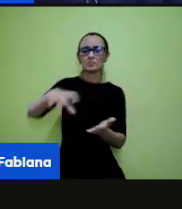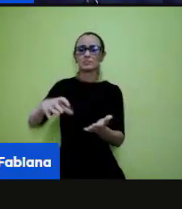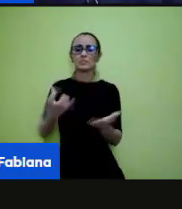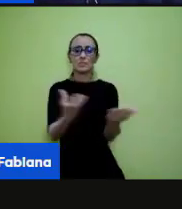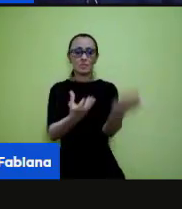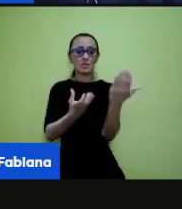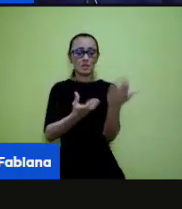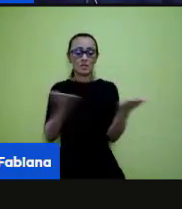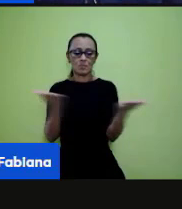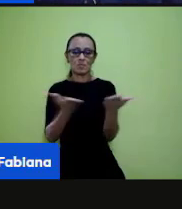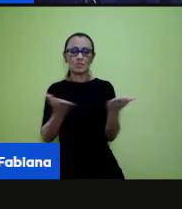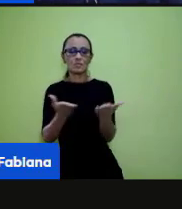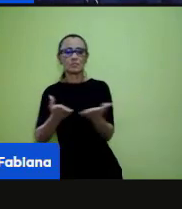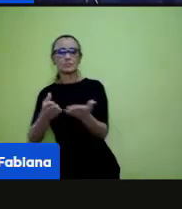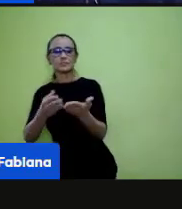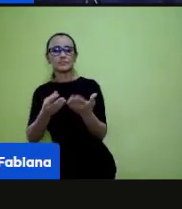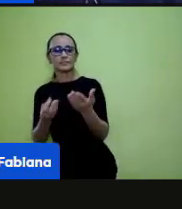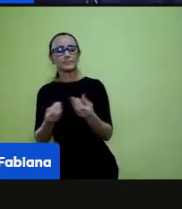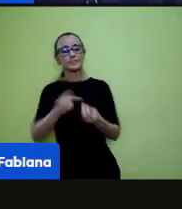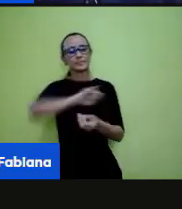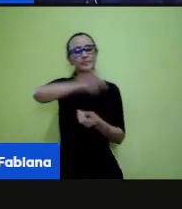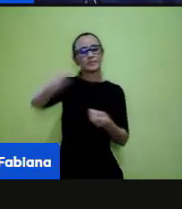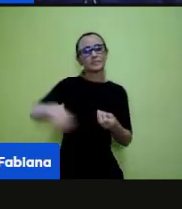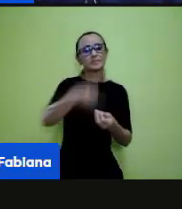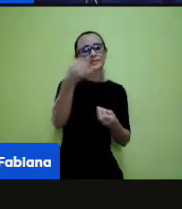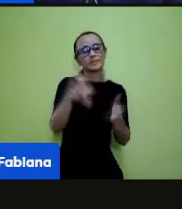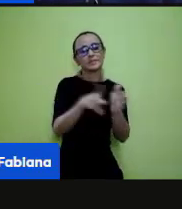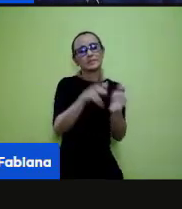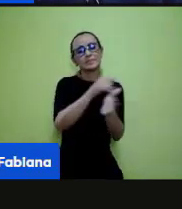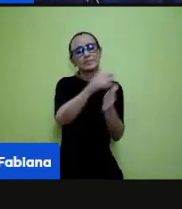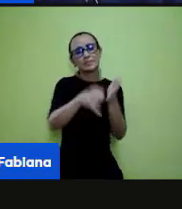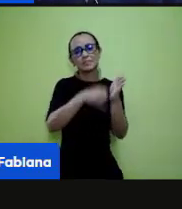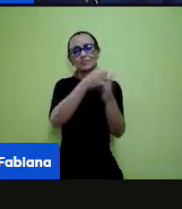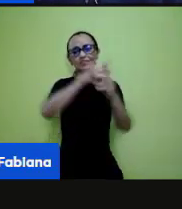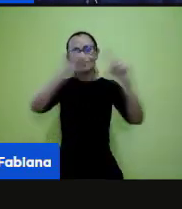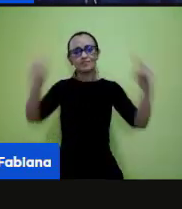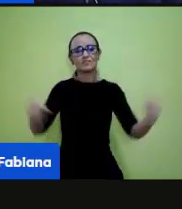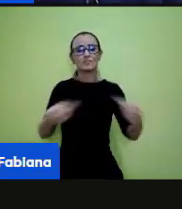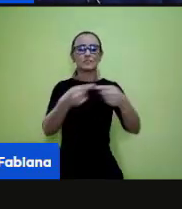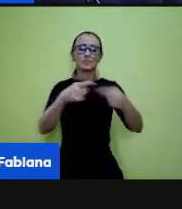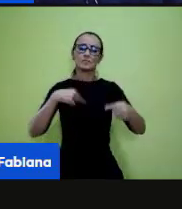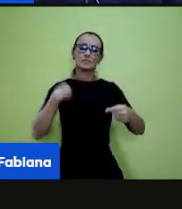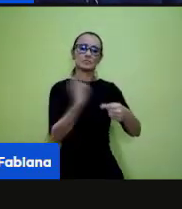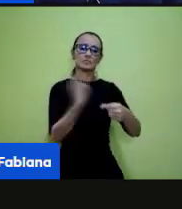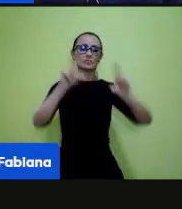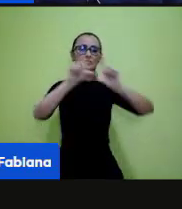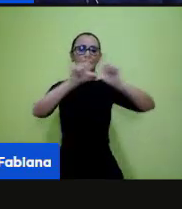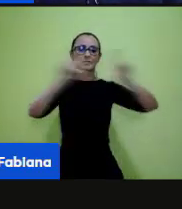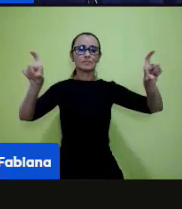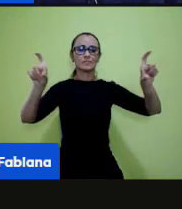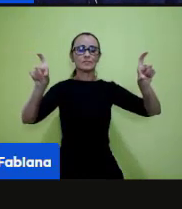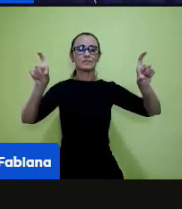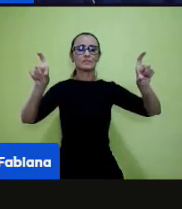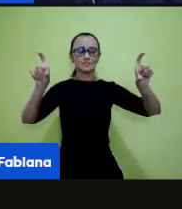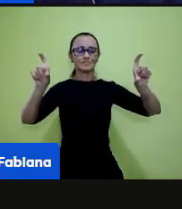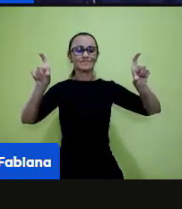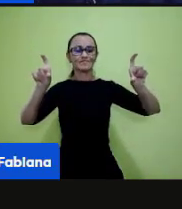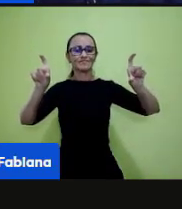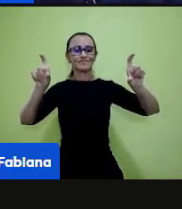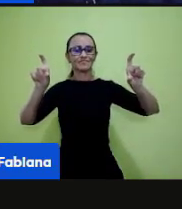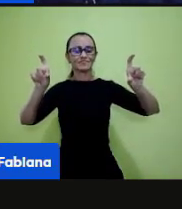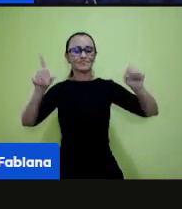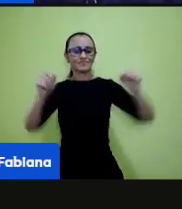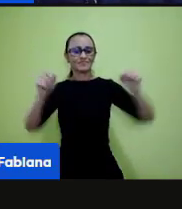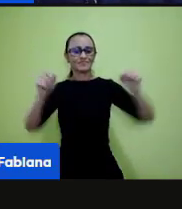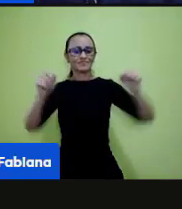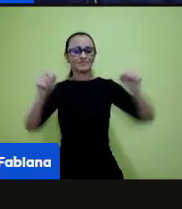momento, oportunizar que esse programa venha de encontro com a nossa frase do nosso profeta da saúde